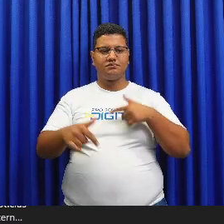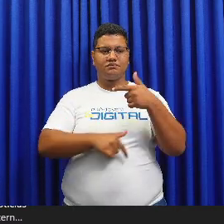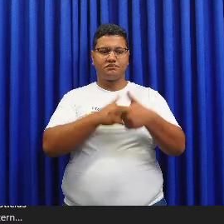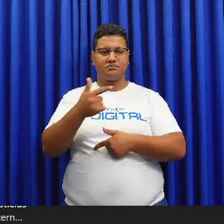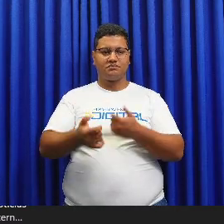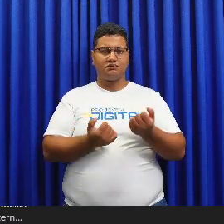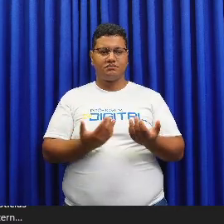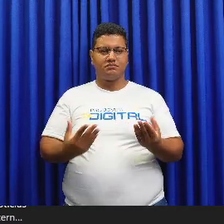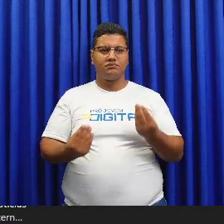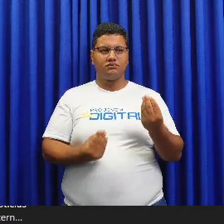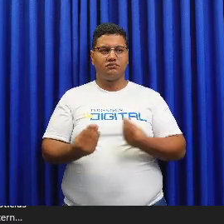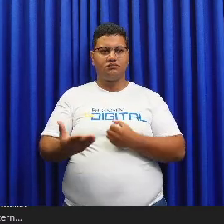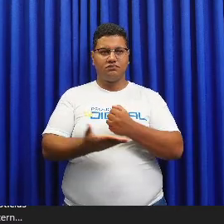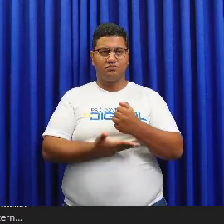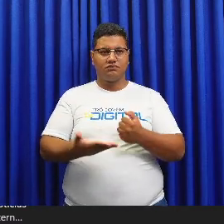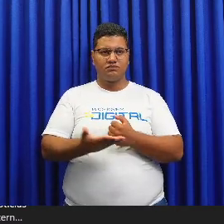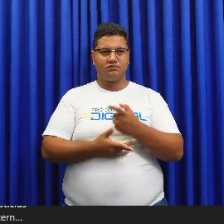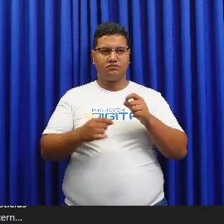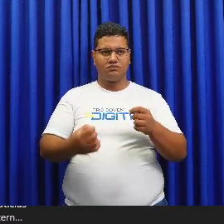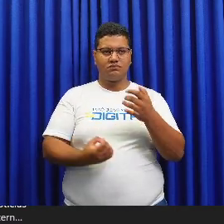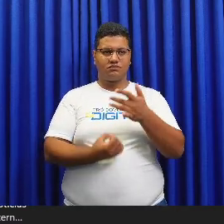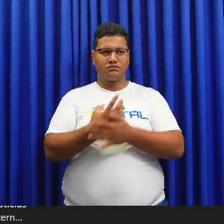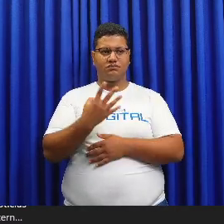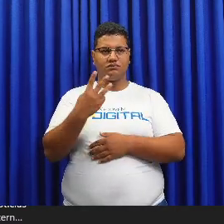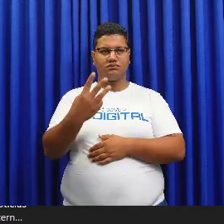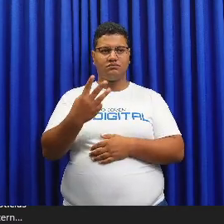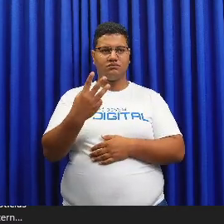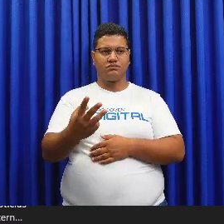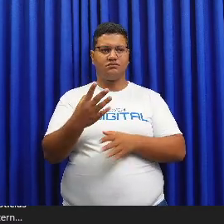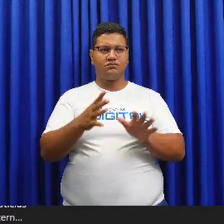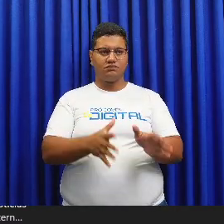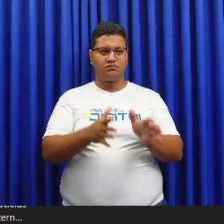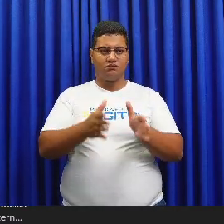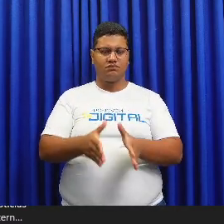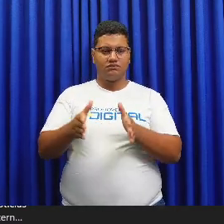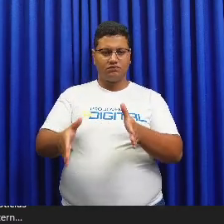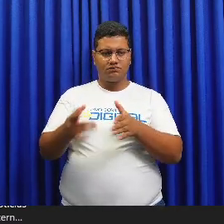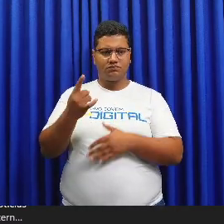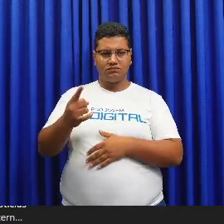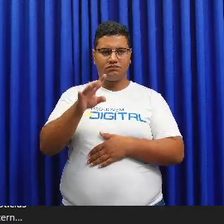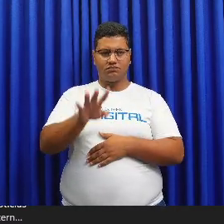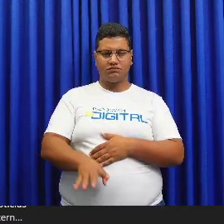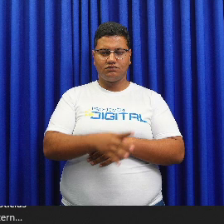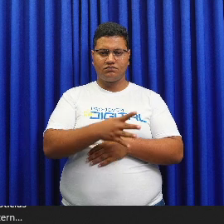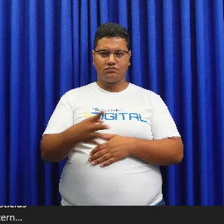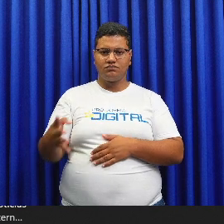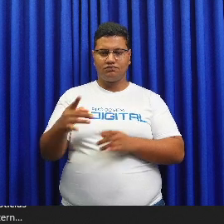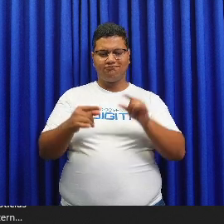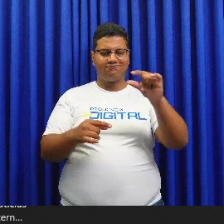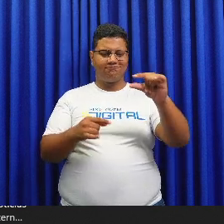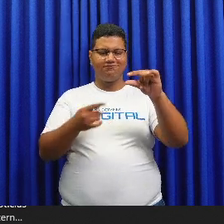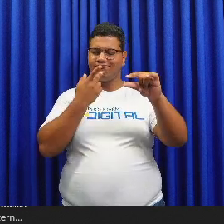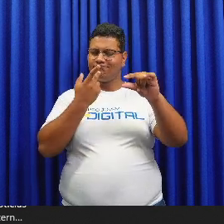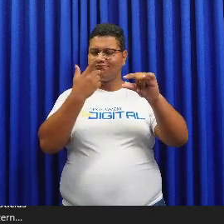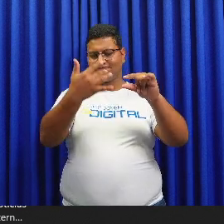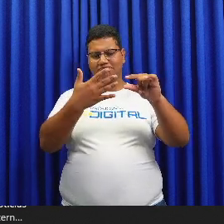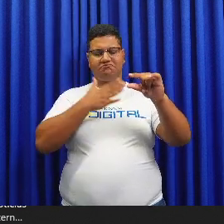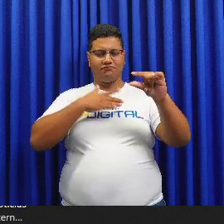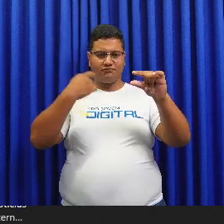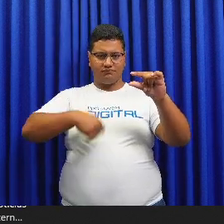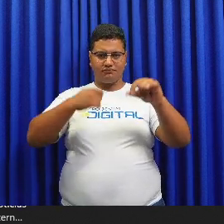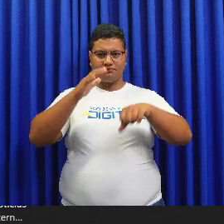E aqui, basicamente, eu criei 3 colunas. Uma coluna vai me dizer o que eu devo fazer. Então, o que